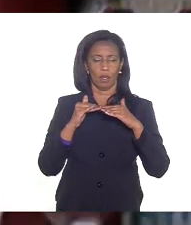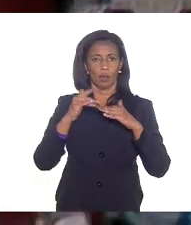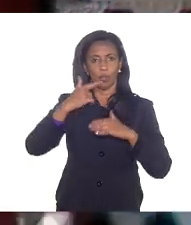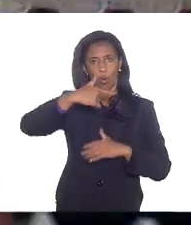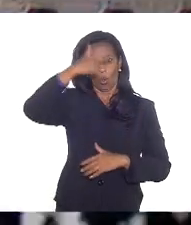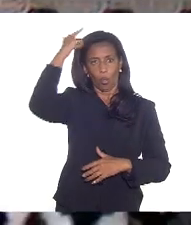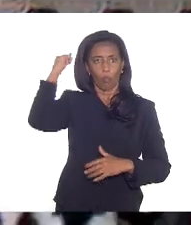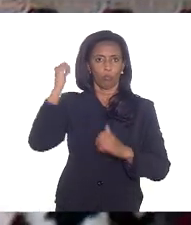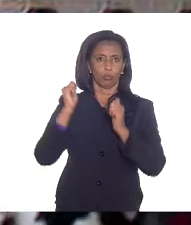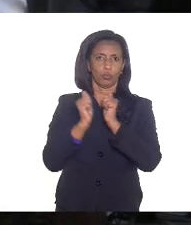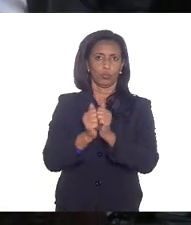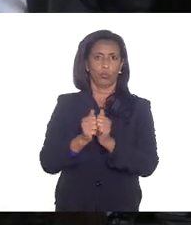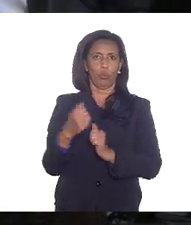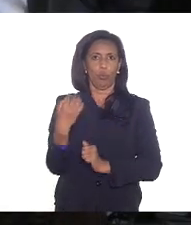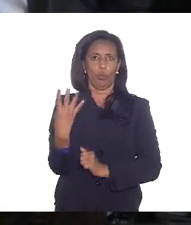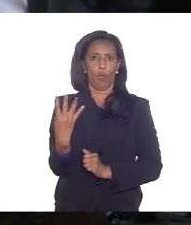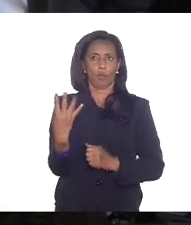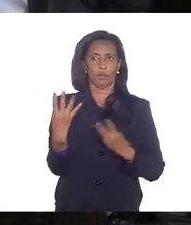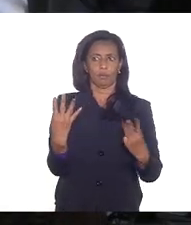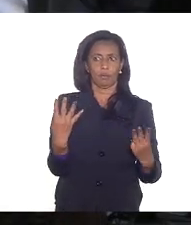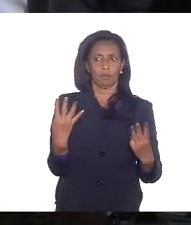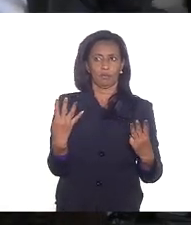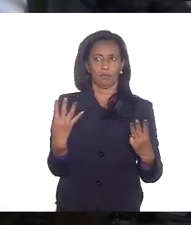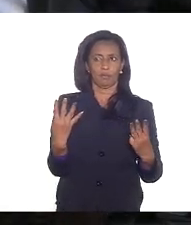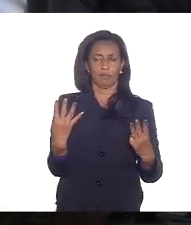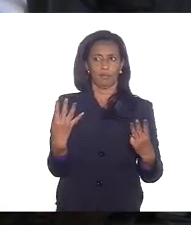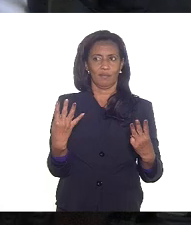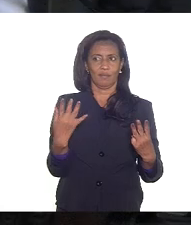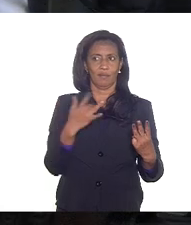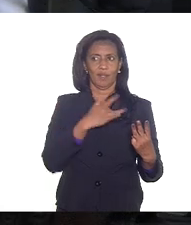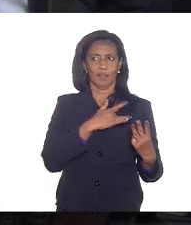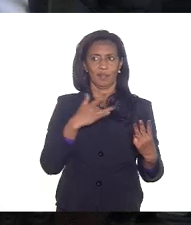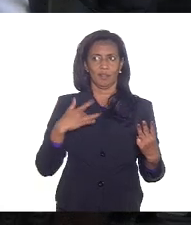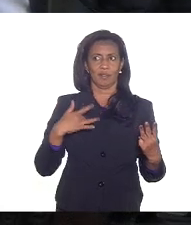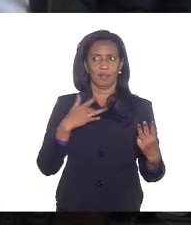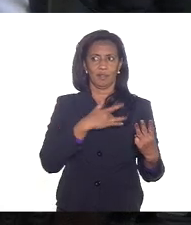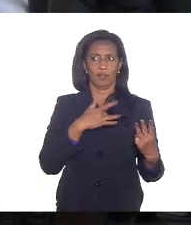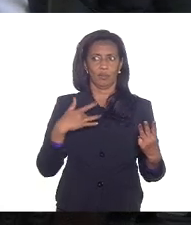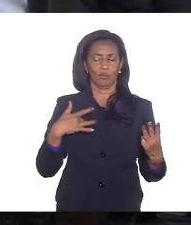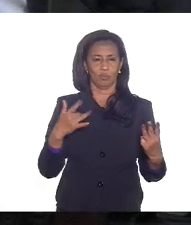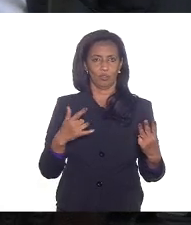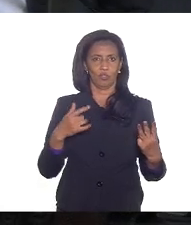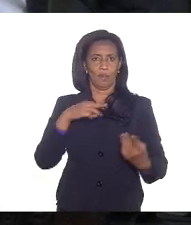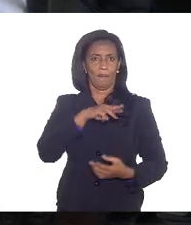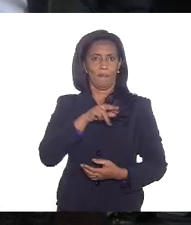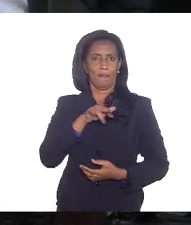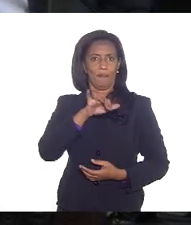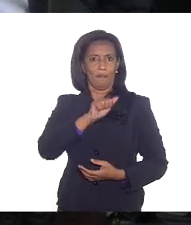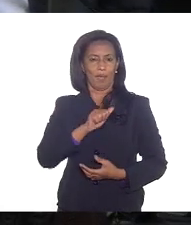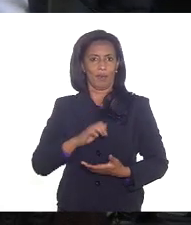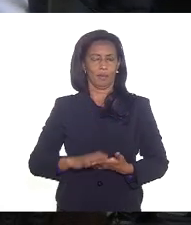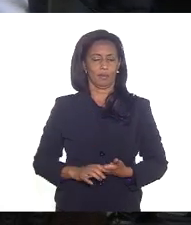deputado Luiz Paulo 4 a 3 pela comissão de saúde deputada Martha Rocha